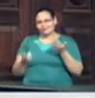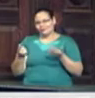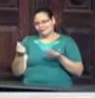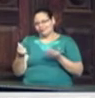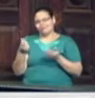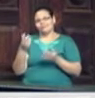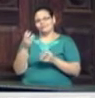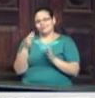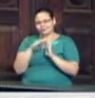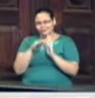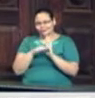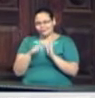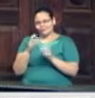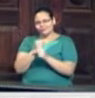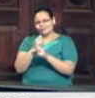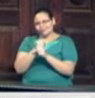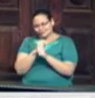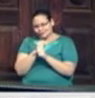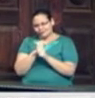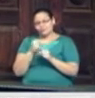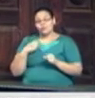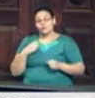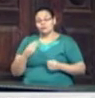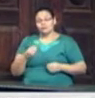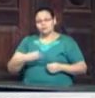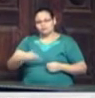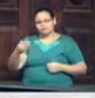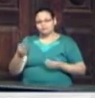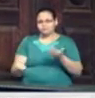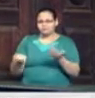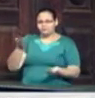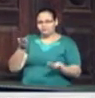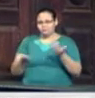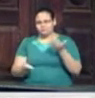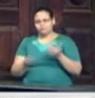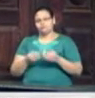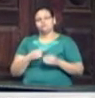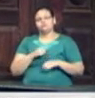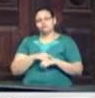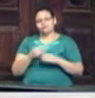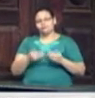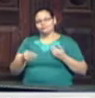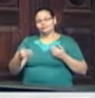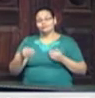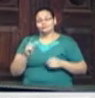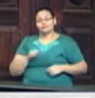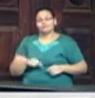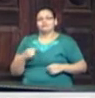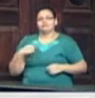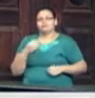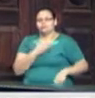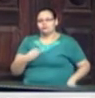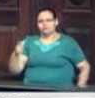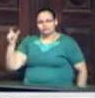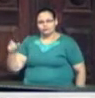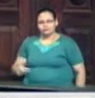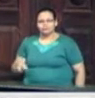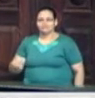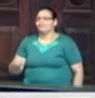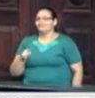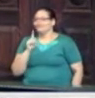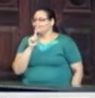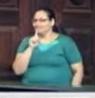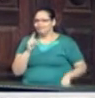Estado, pensando no equilíbrio a médio prazo. Infelizmente, o governo do Estado mandou medidas equivocadas, o governo do Estado